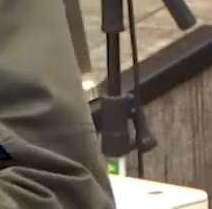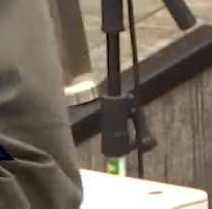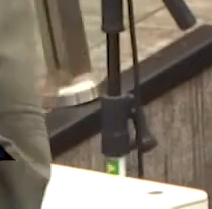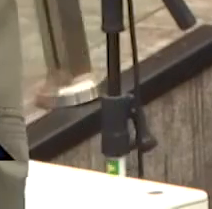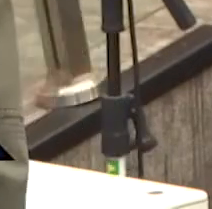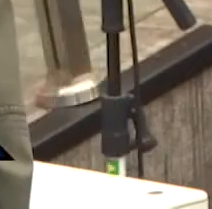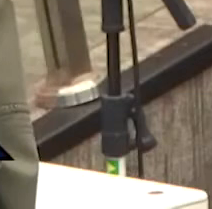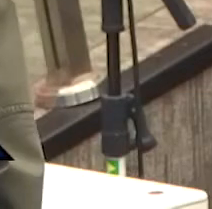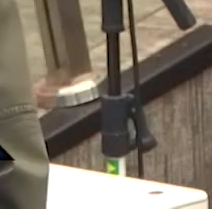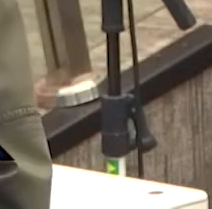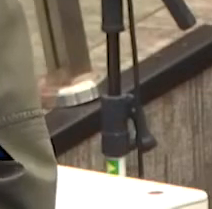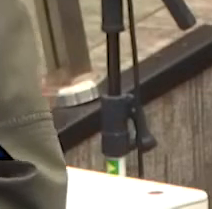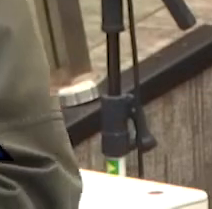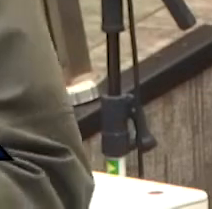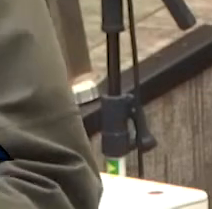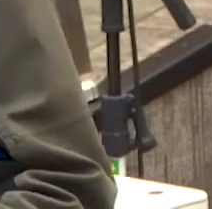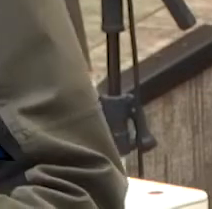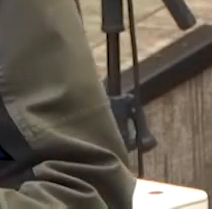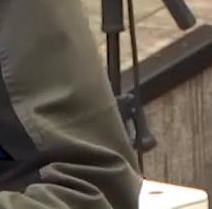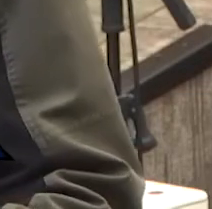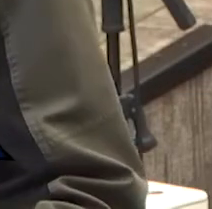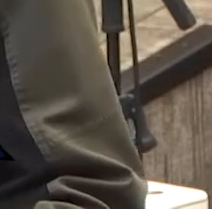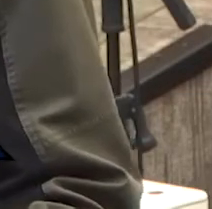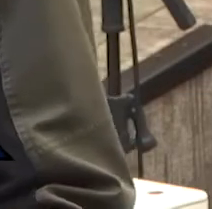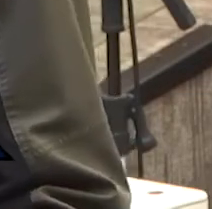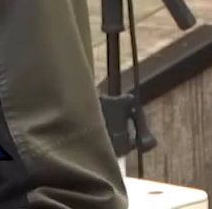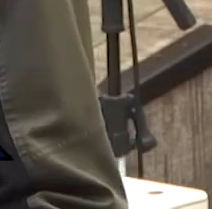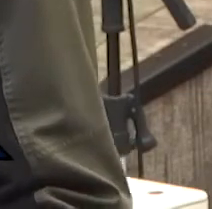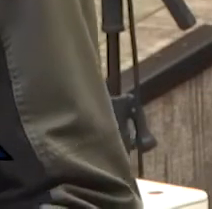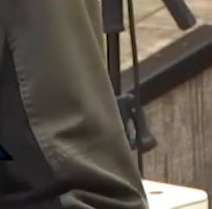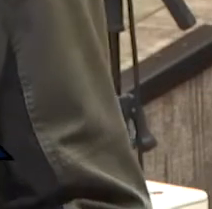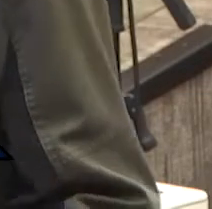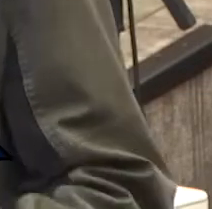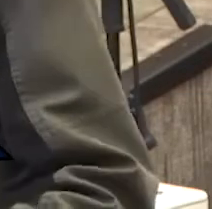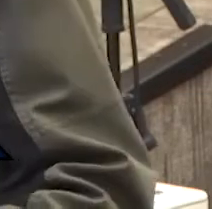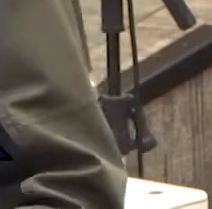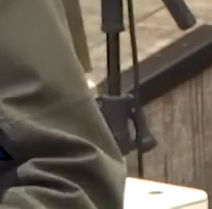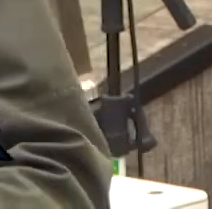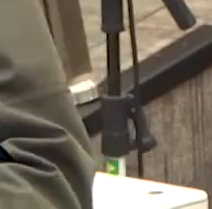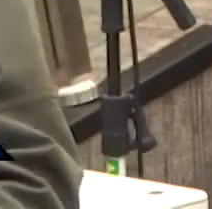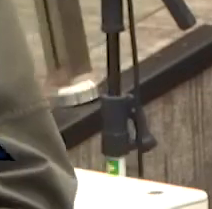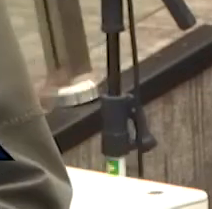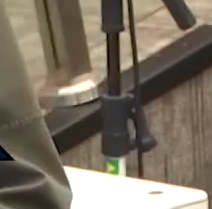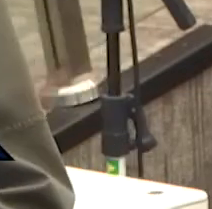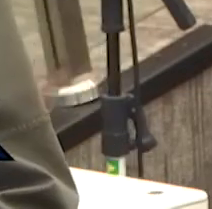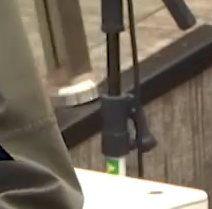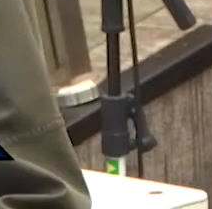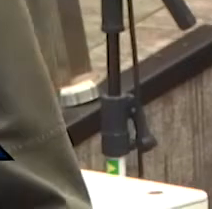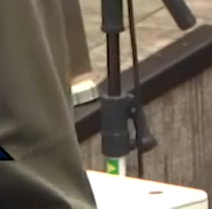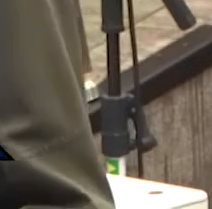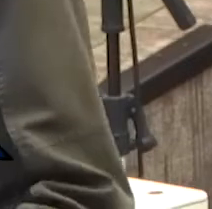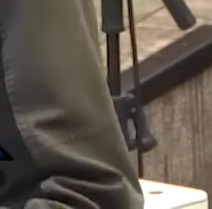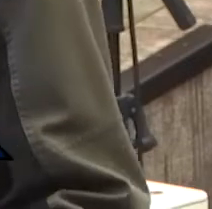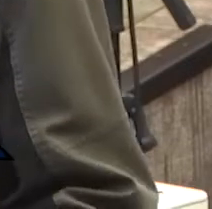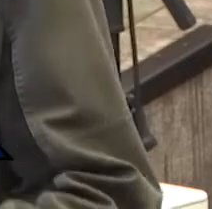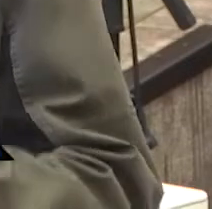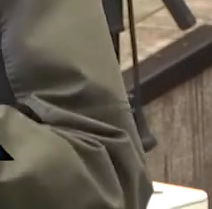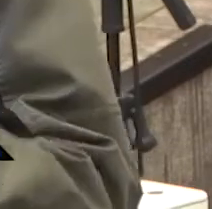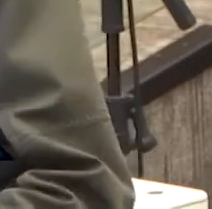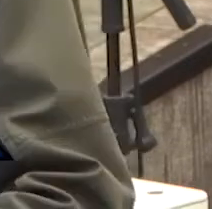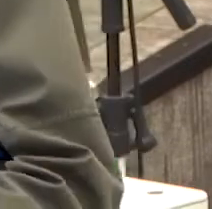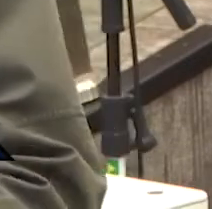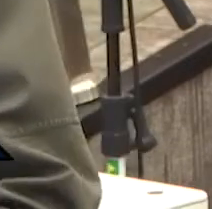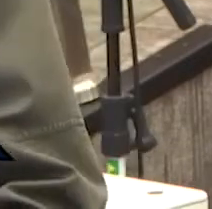agentes na carreira do magistério. Por que isso é importante? Porque isso é um reconhecimento do que realmente acontece. As